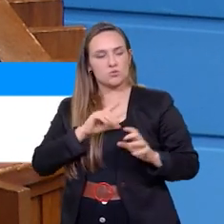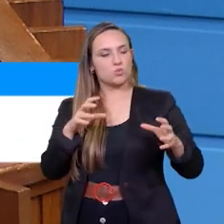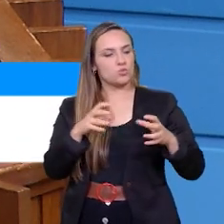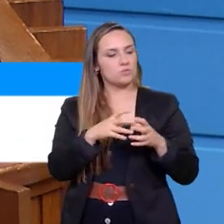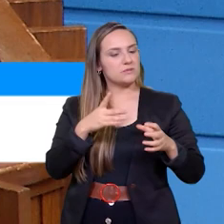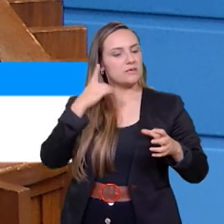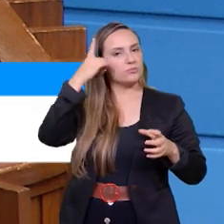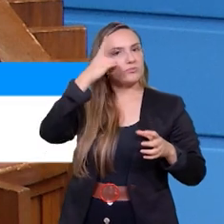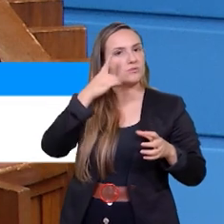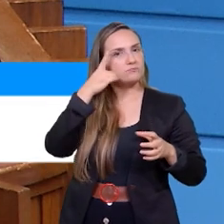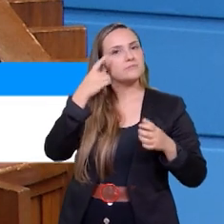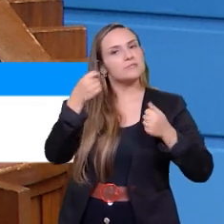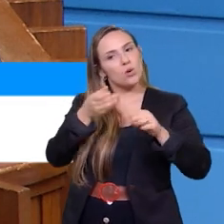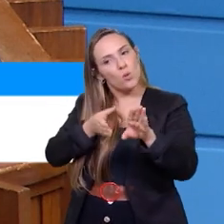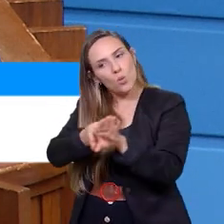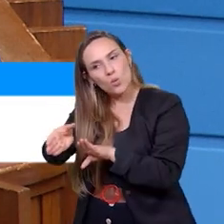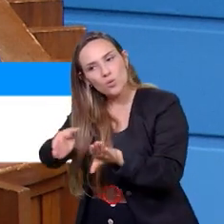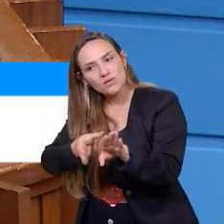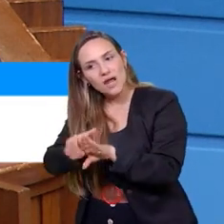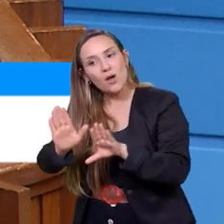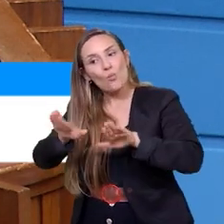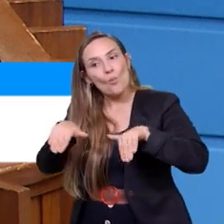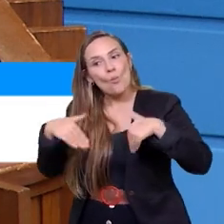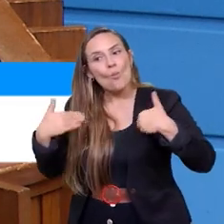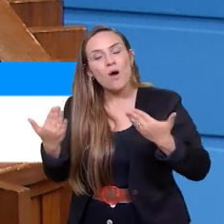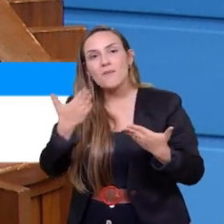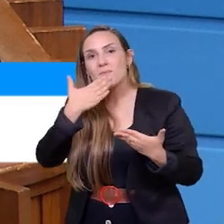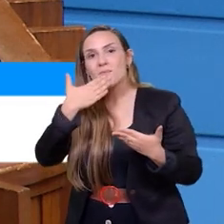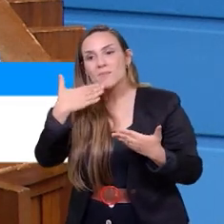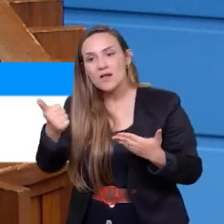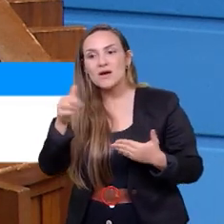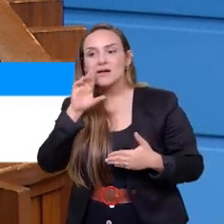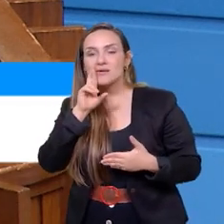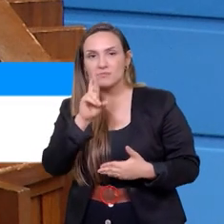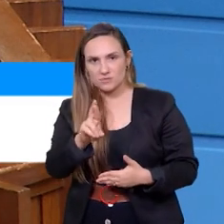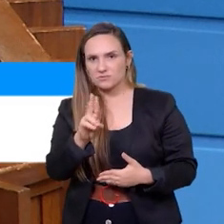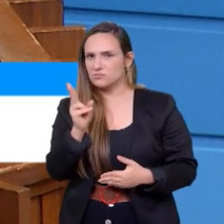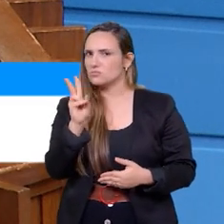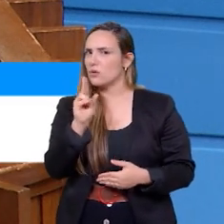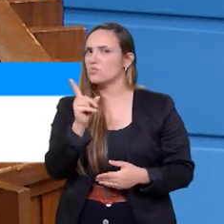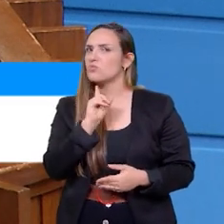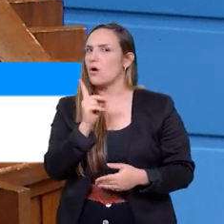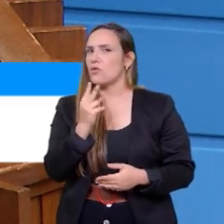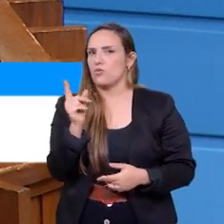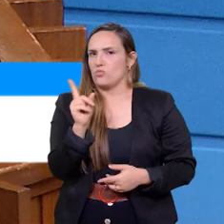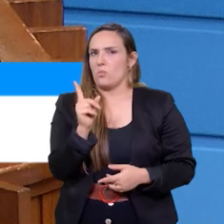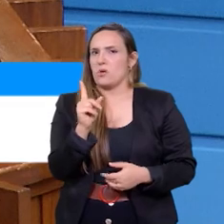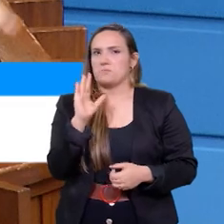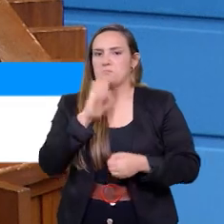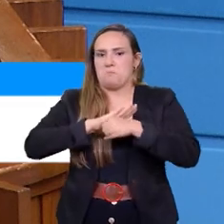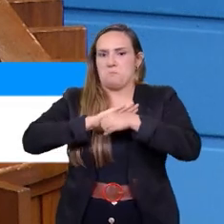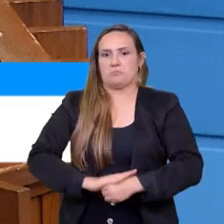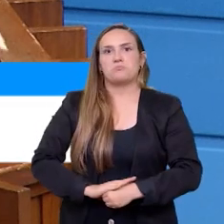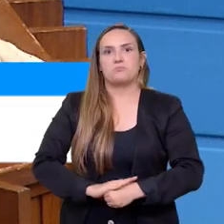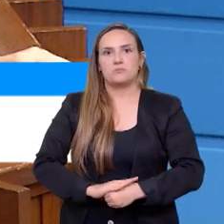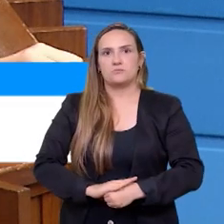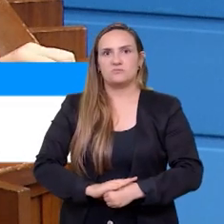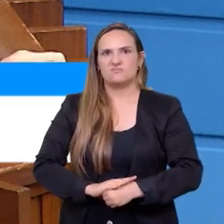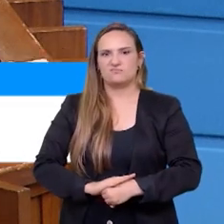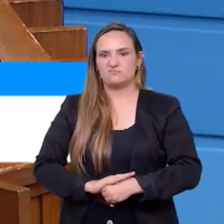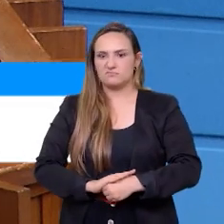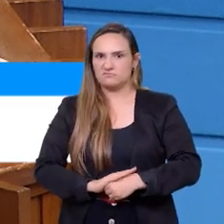autoridades parlamentares orientar Qual é o melhor caminho e não suprimir promover